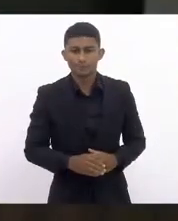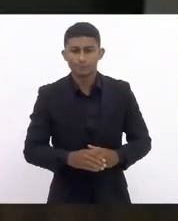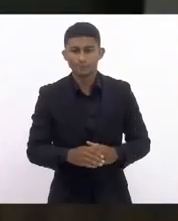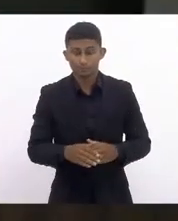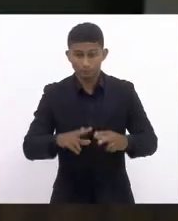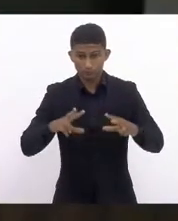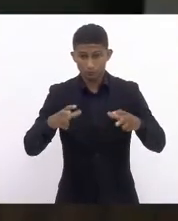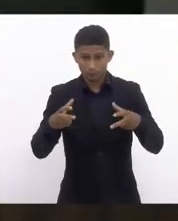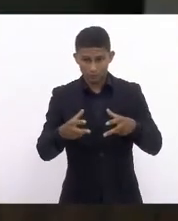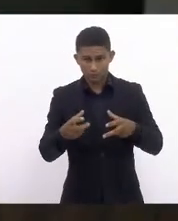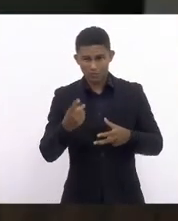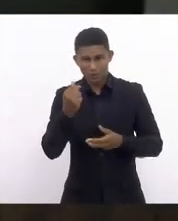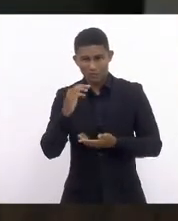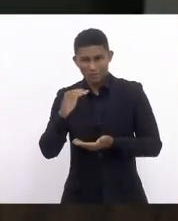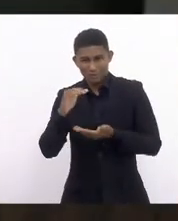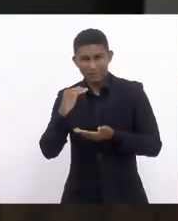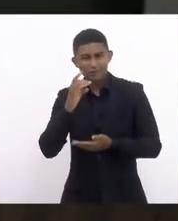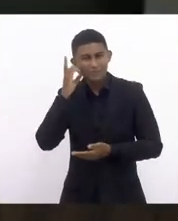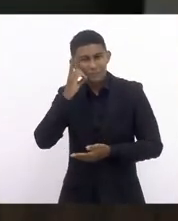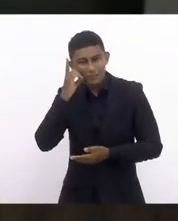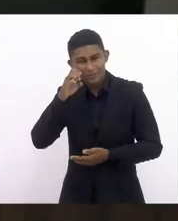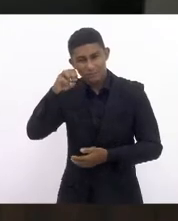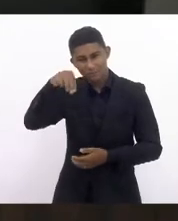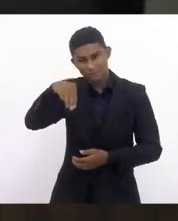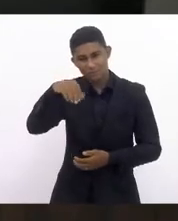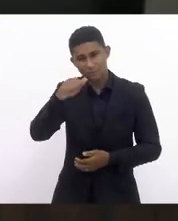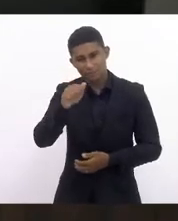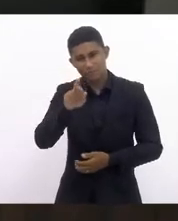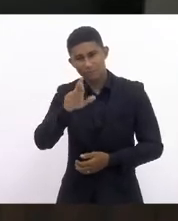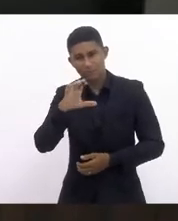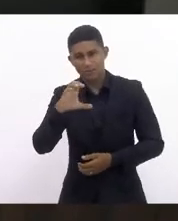Orçamento, deputado Márcio Pacheco.